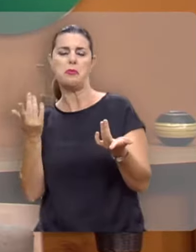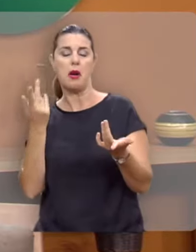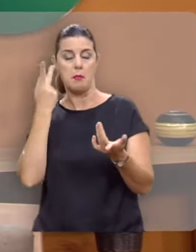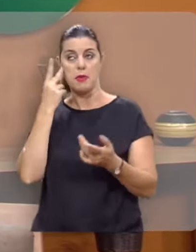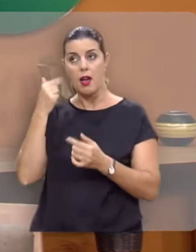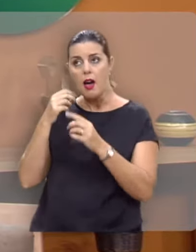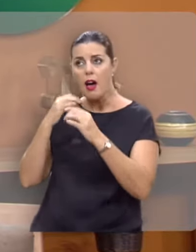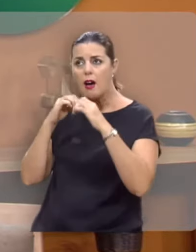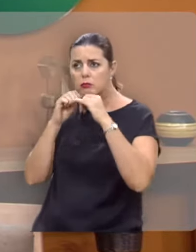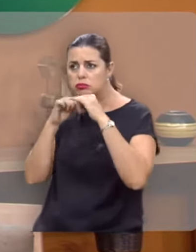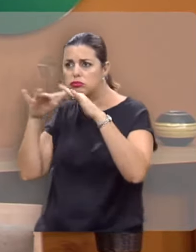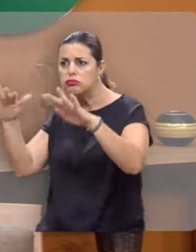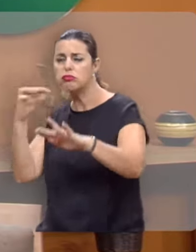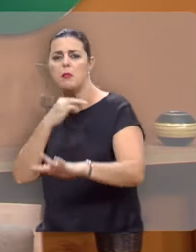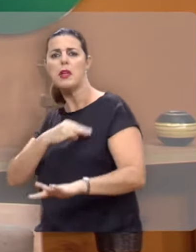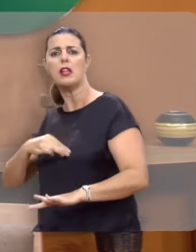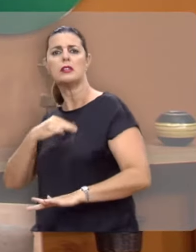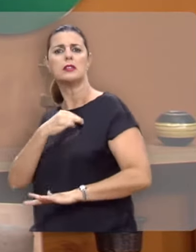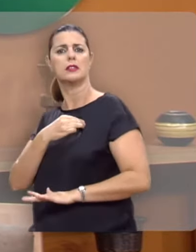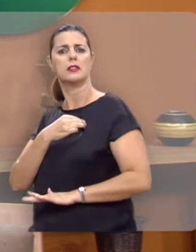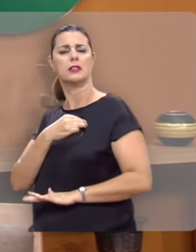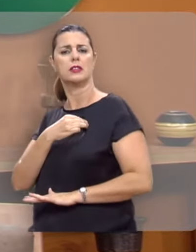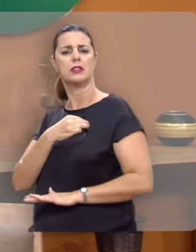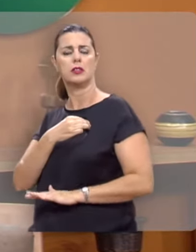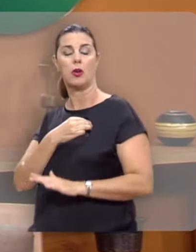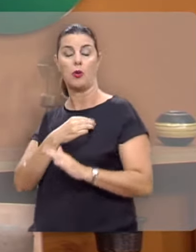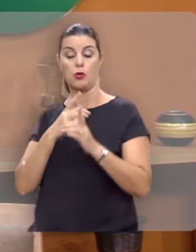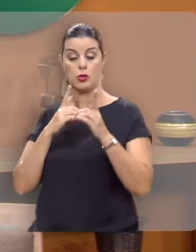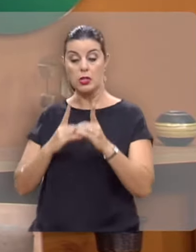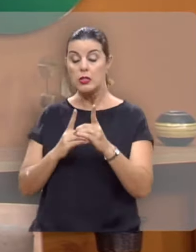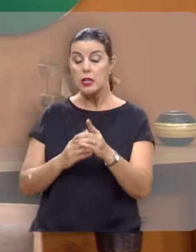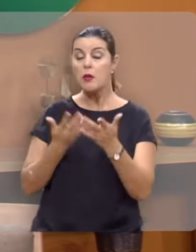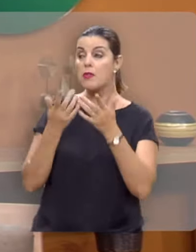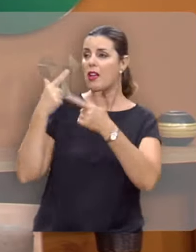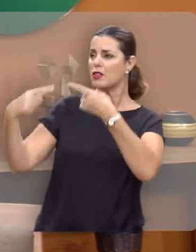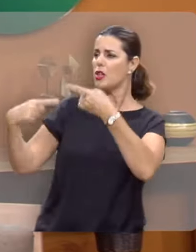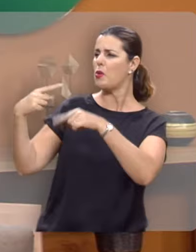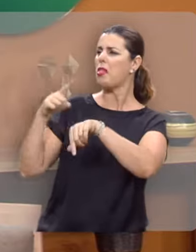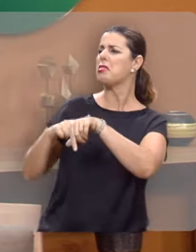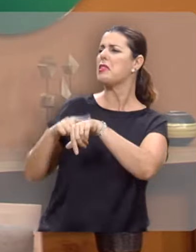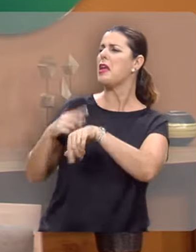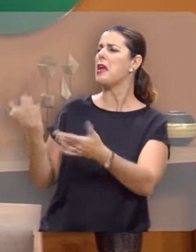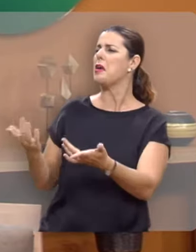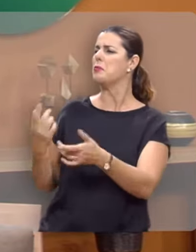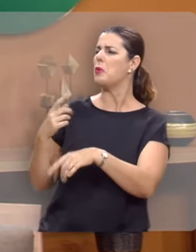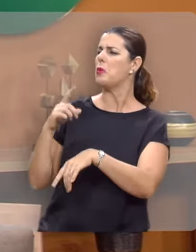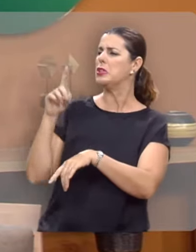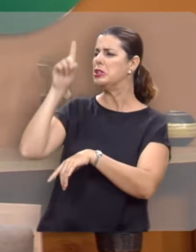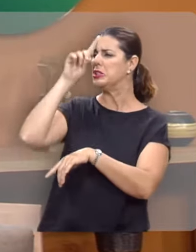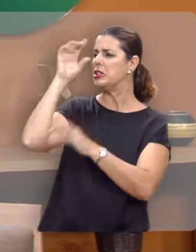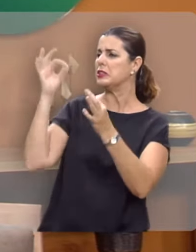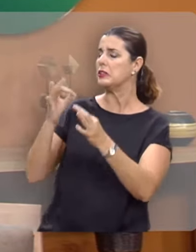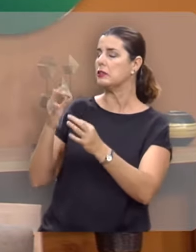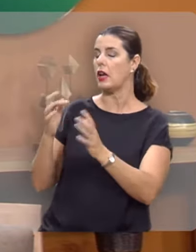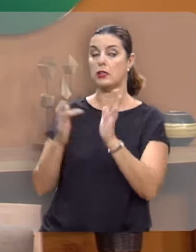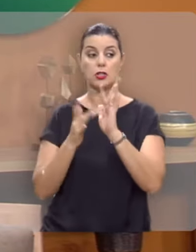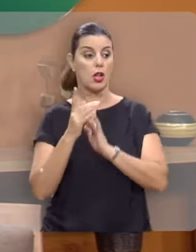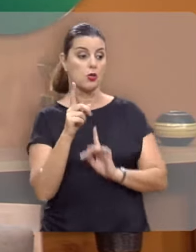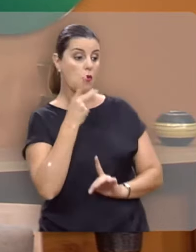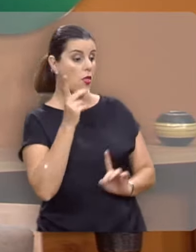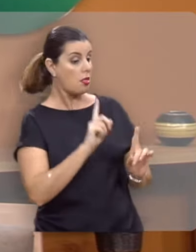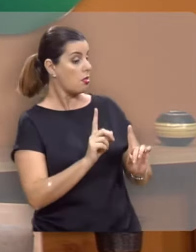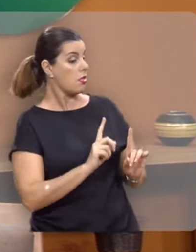missionária. Os discípulos queriam discutir com Jesus tempos e épocas, mas Jesus não. Vocês vão